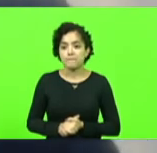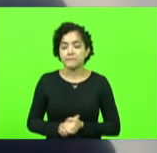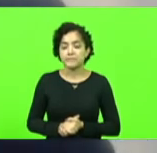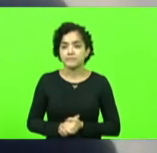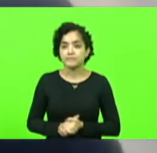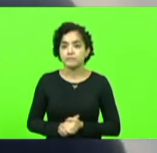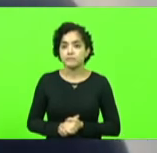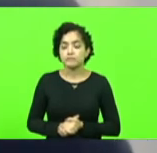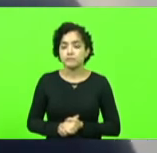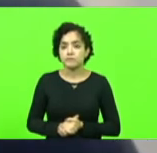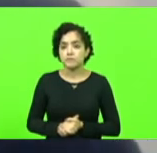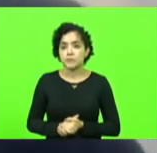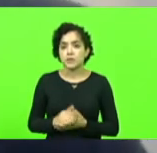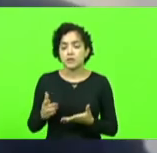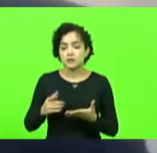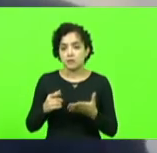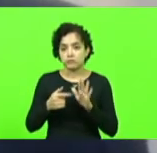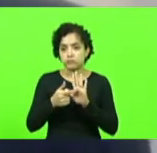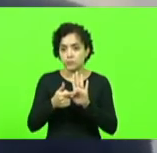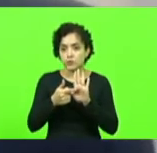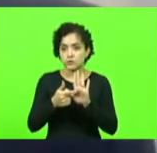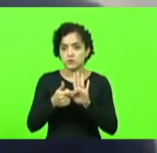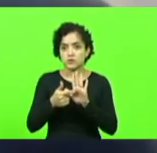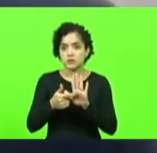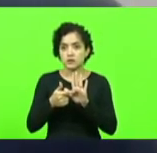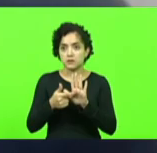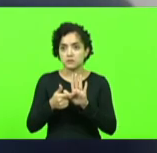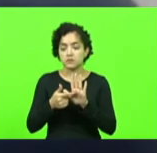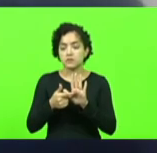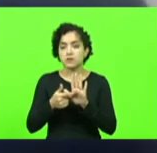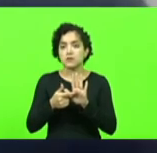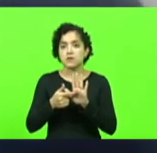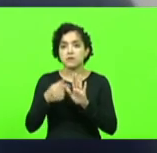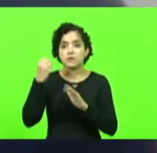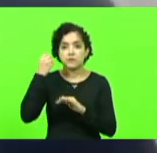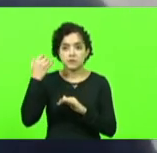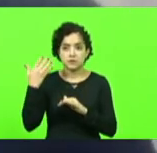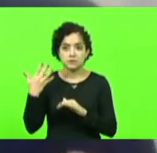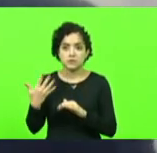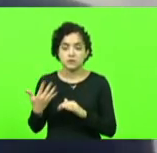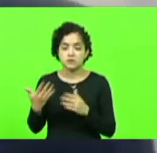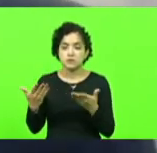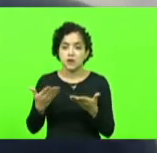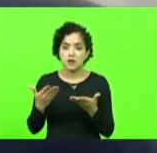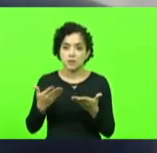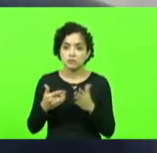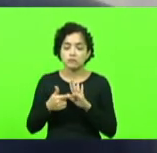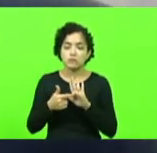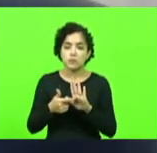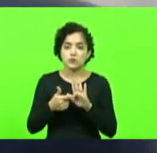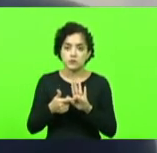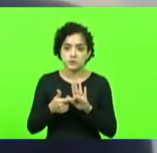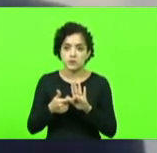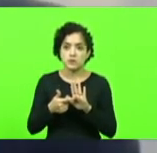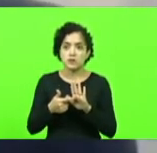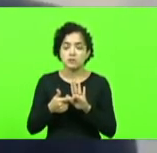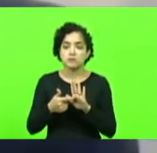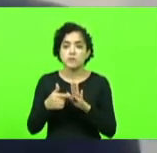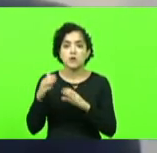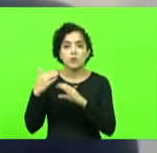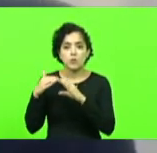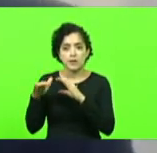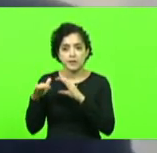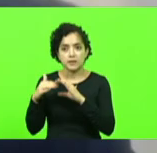Eu trouxe alguns números, vou fazer primeiro a minha autodescrição, depois vou passar para alguns números e, por último, um encaminhamento que eu gostaria de